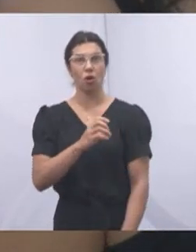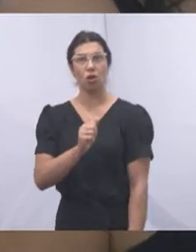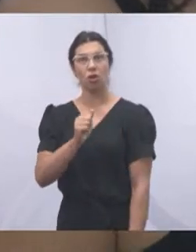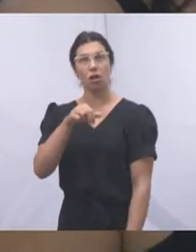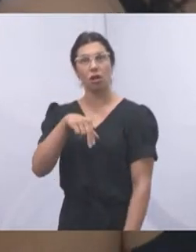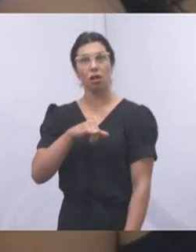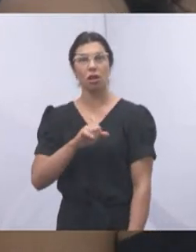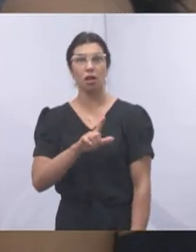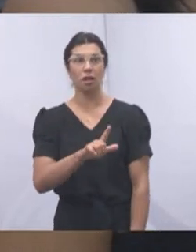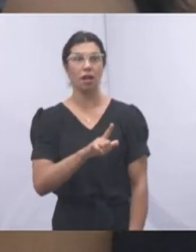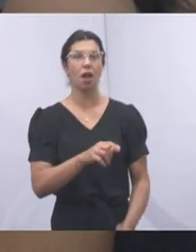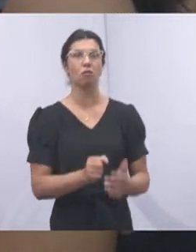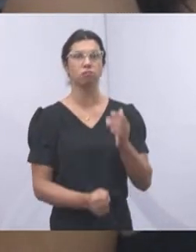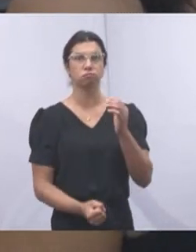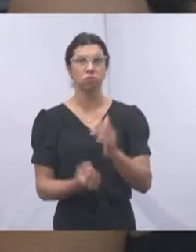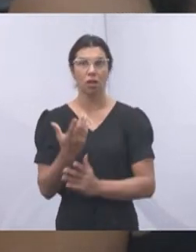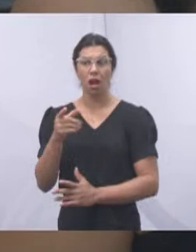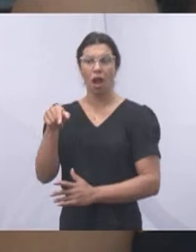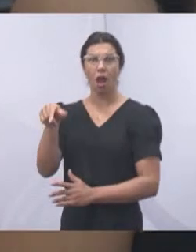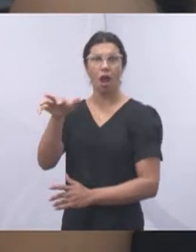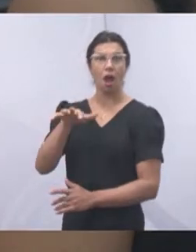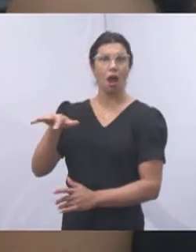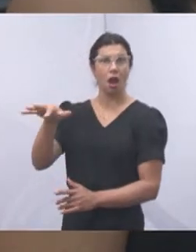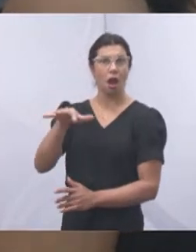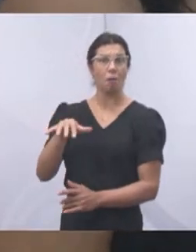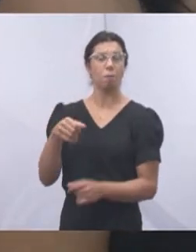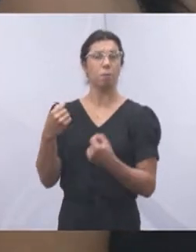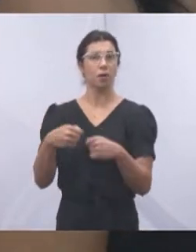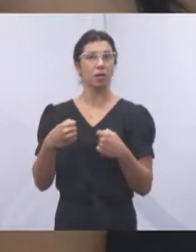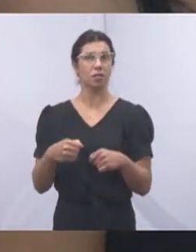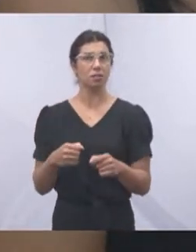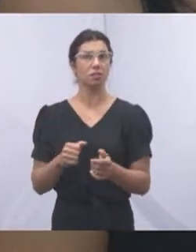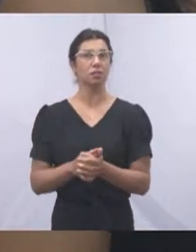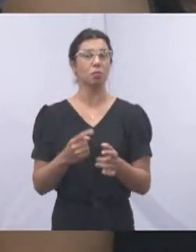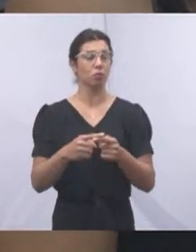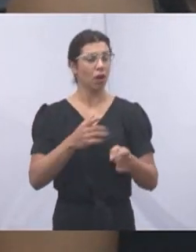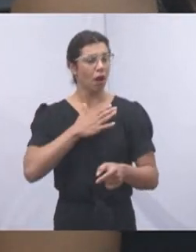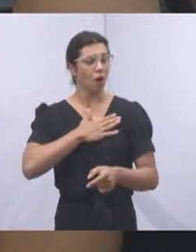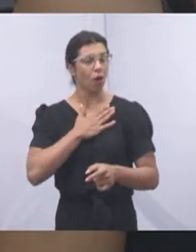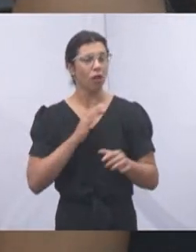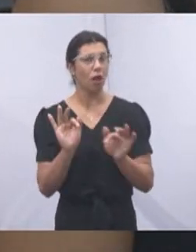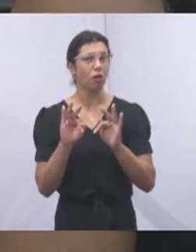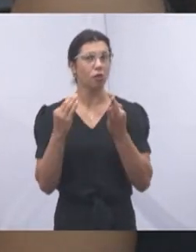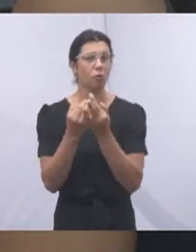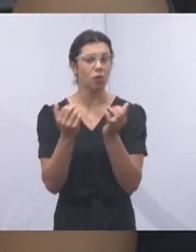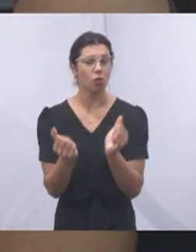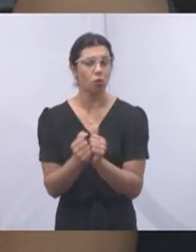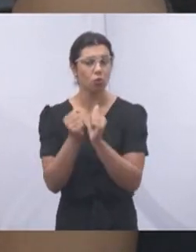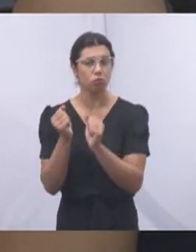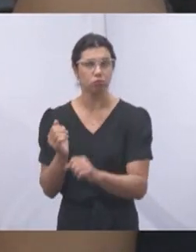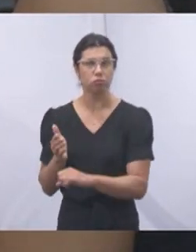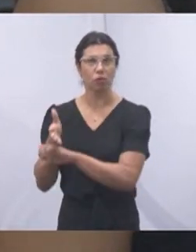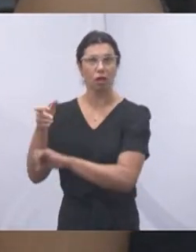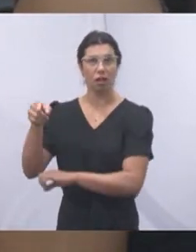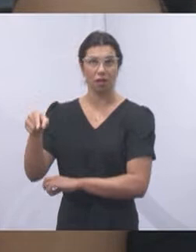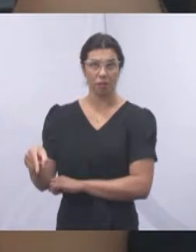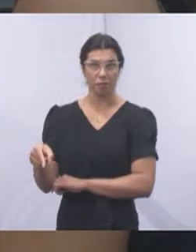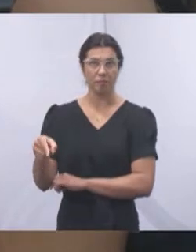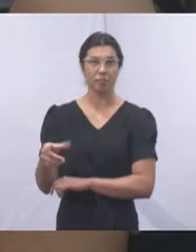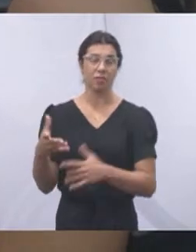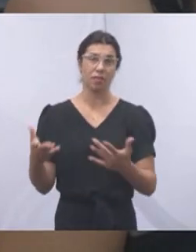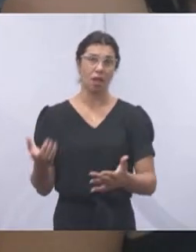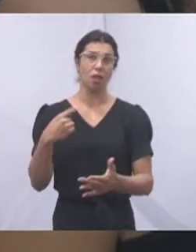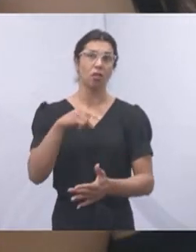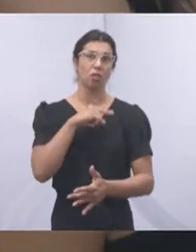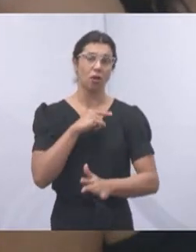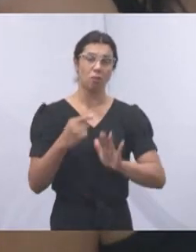um lazer para as crianças, né? Que ele gostava de fazer com a família. E vai ficar, nossa, assim, o que a gente puder estar passando